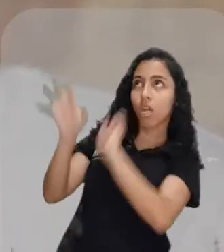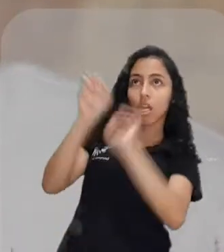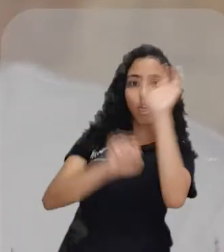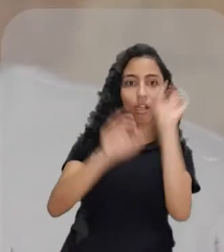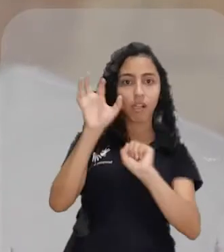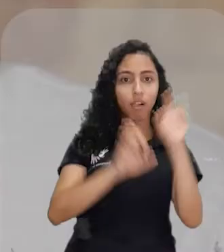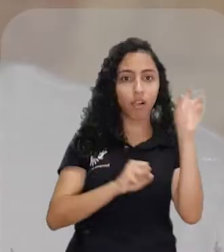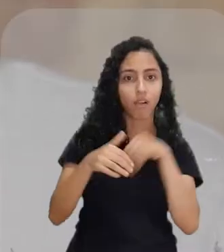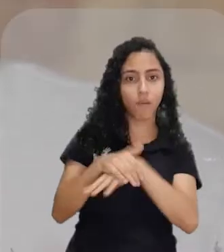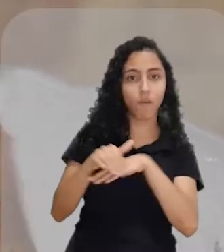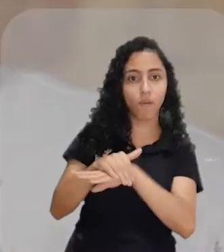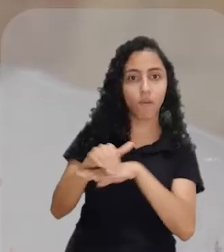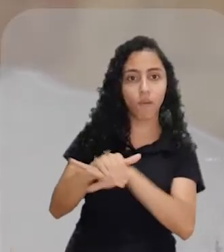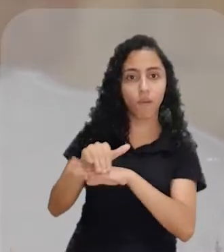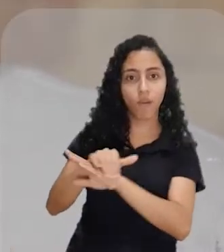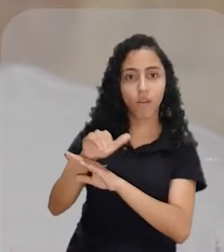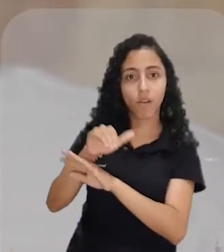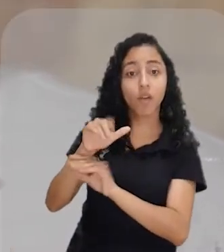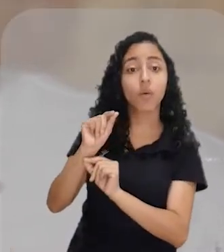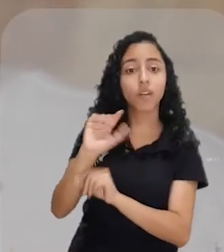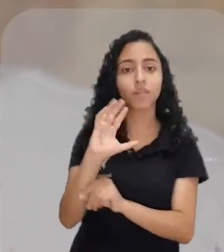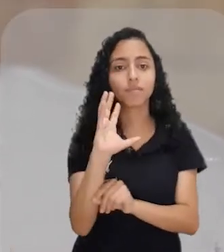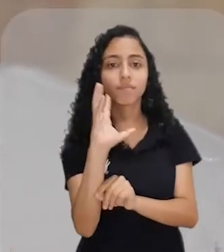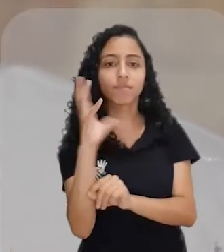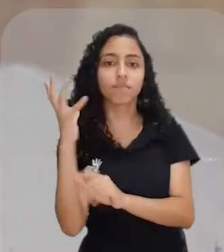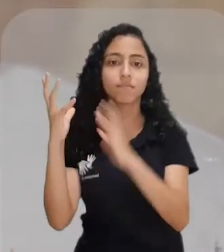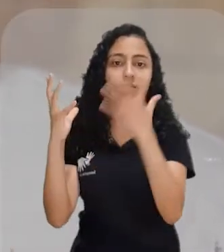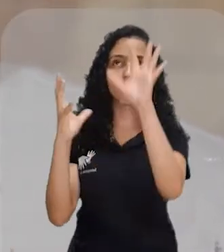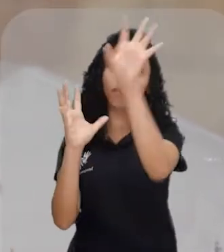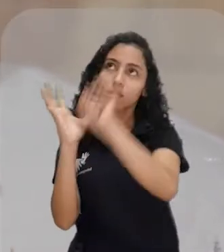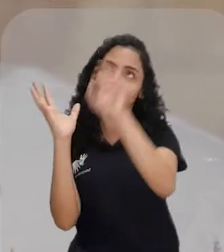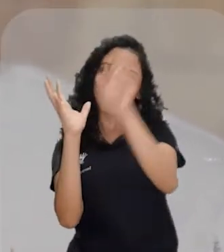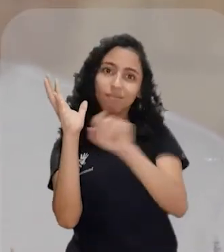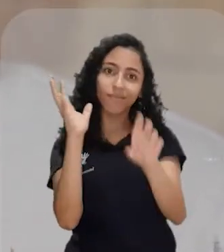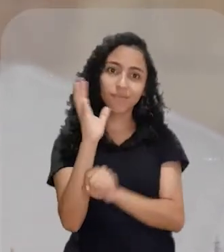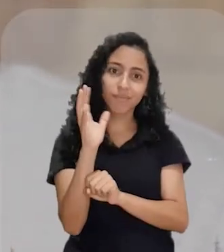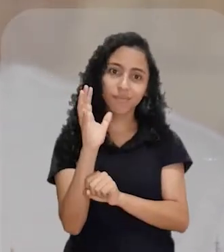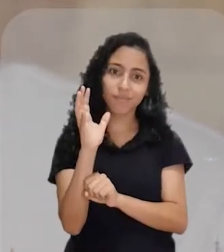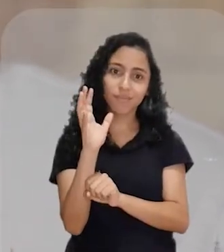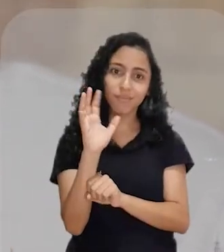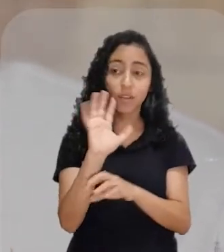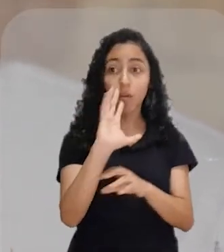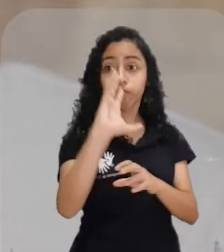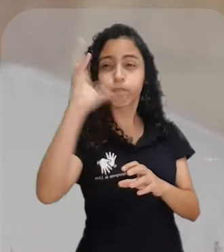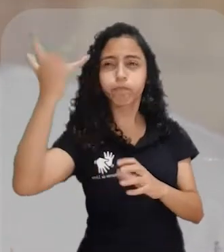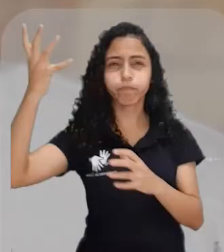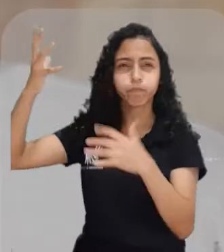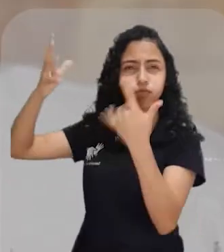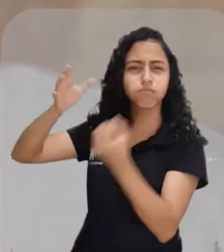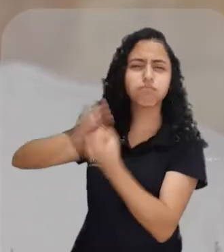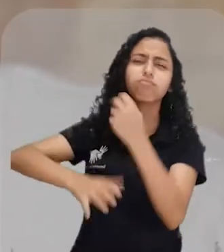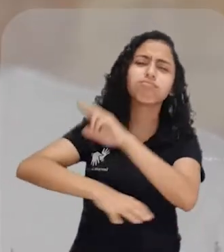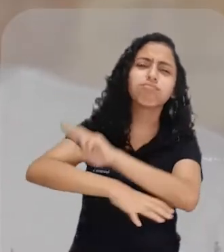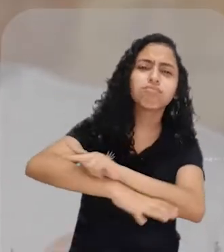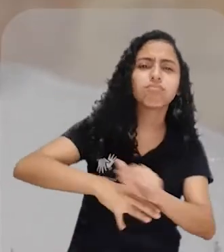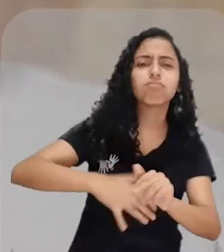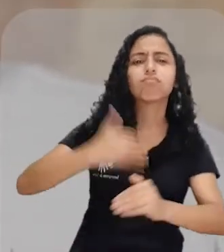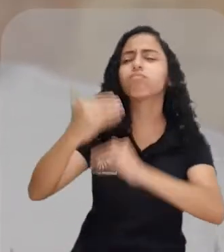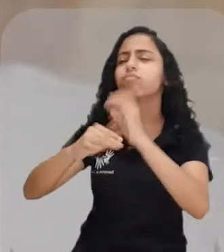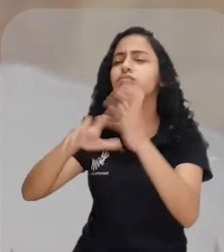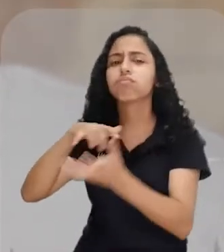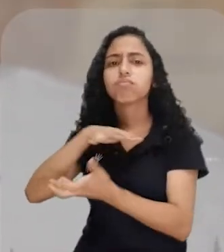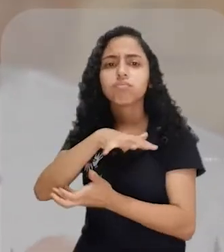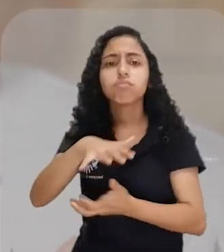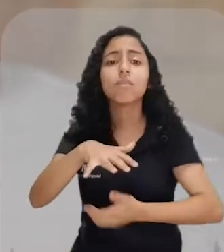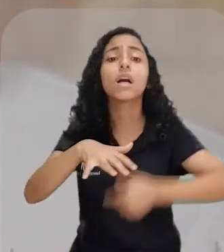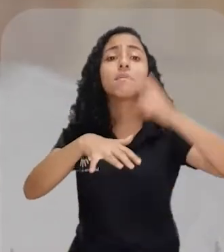de gás e vão sequestrá-lo e estocá-los na forma de vegetação. Então, uma floresta, além de toda a